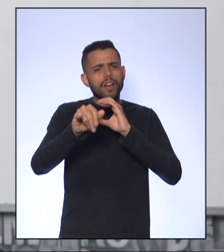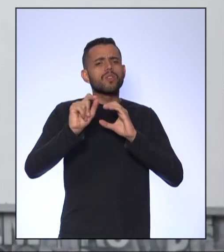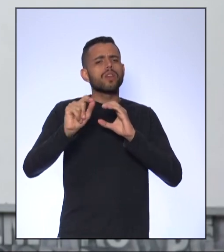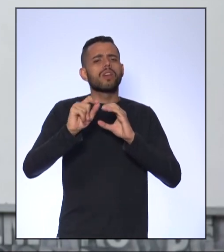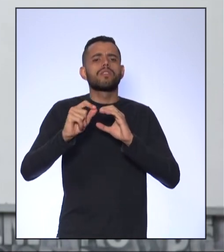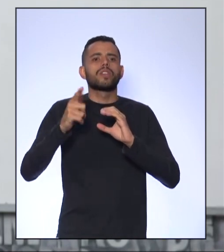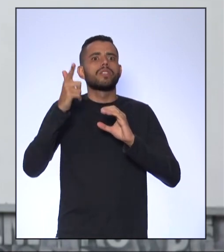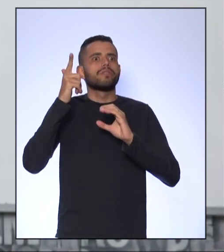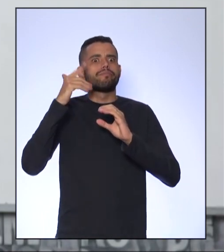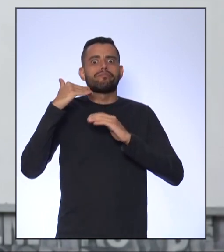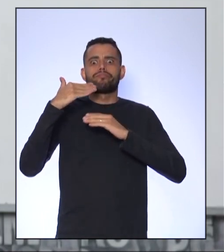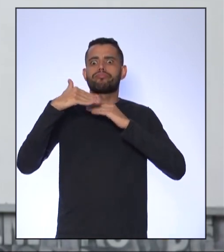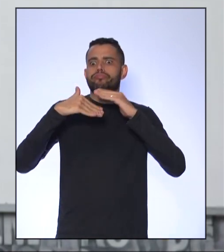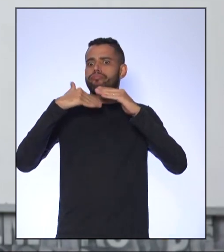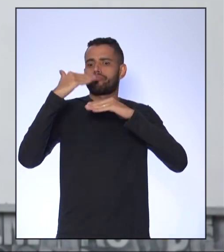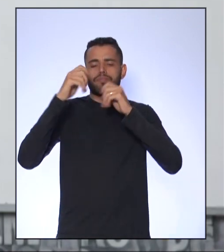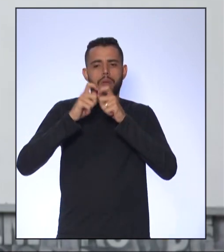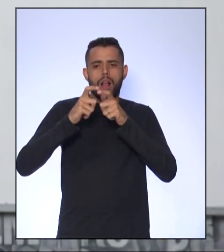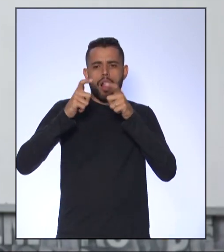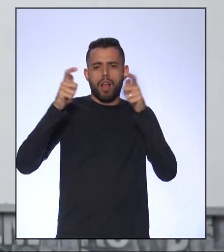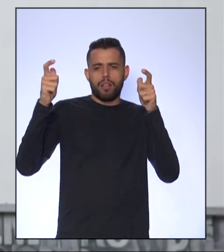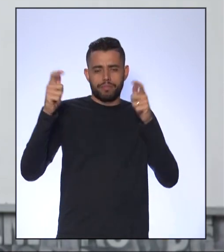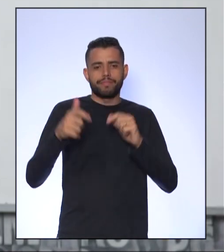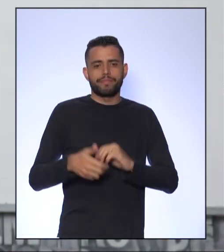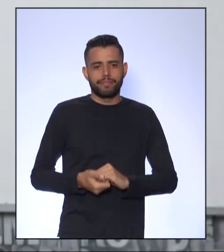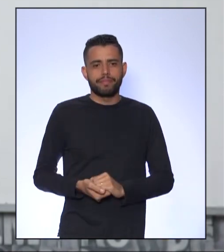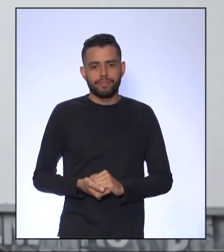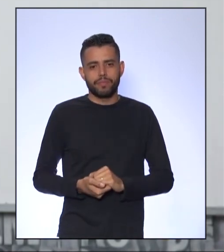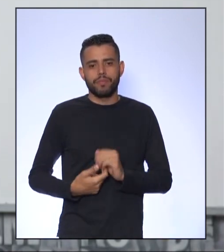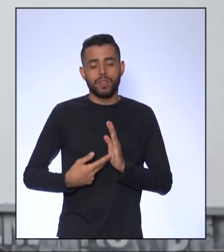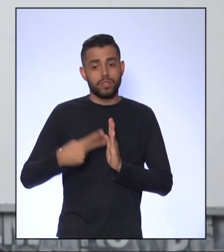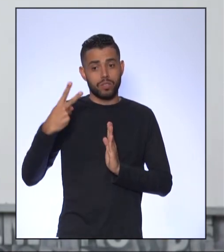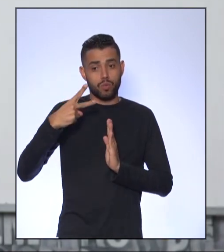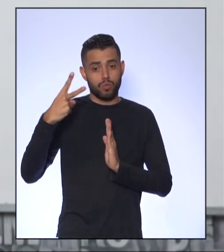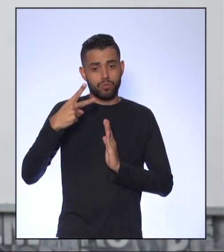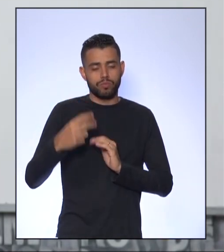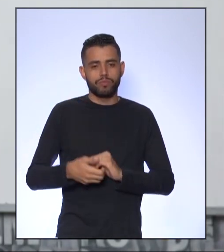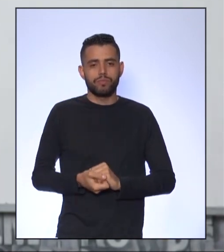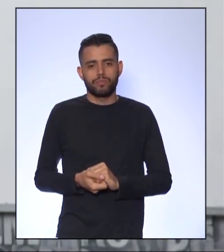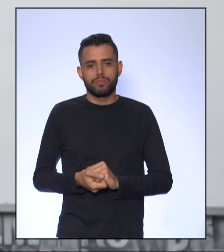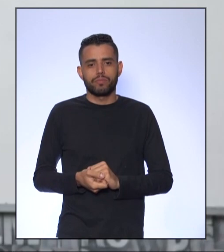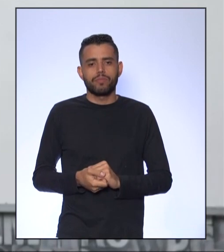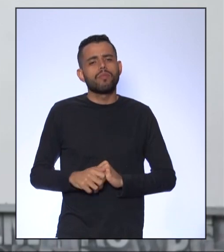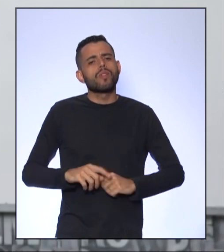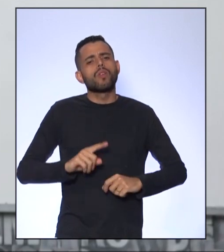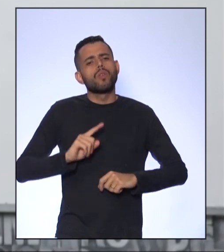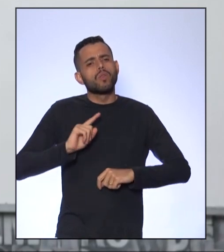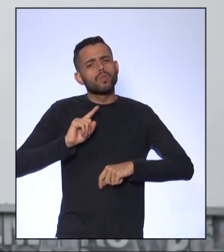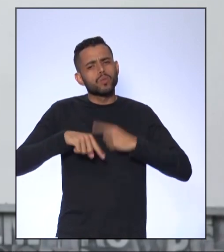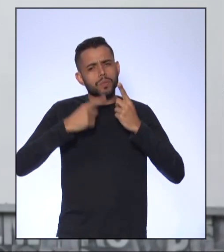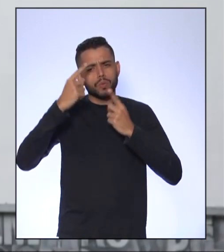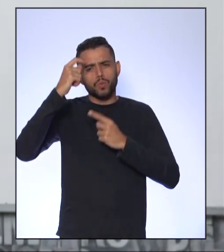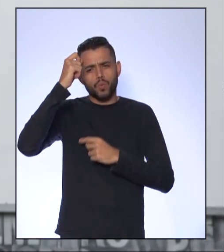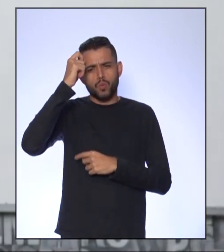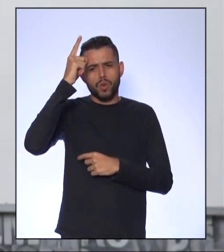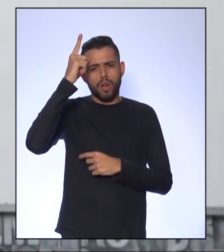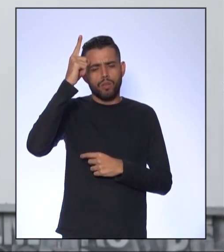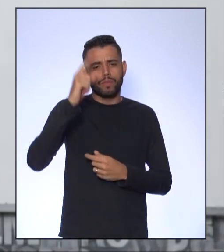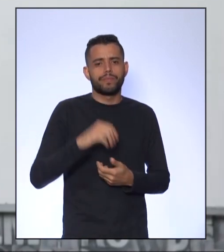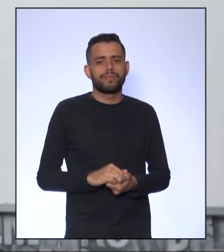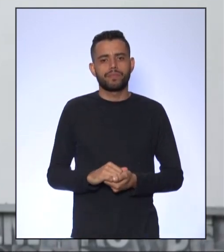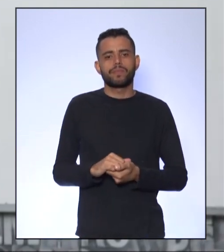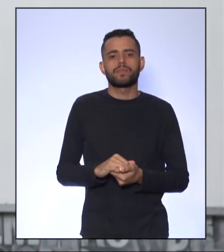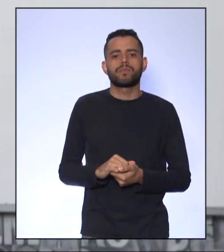escala estratosférica. Segundo, o renascimento cultural